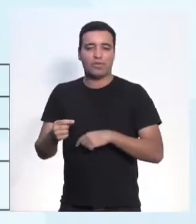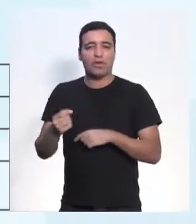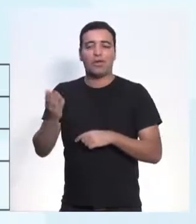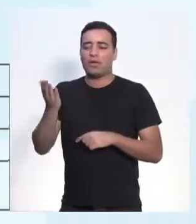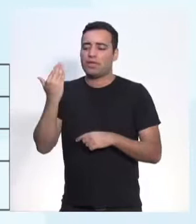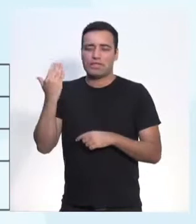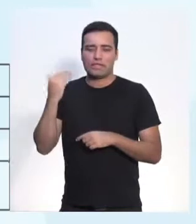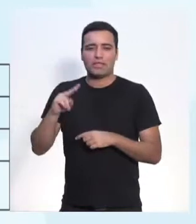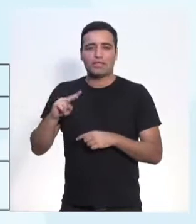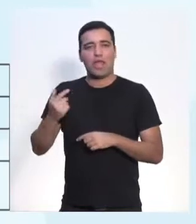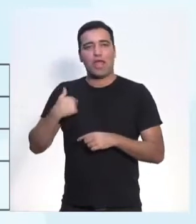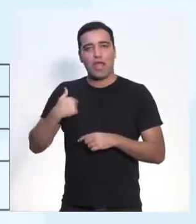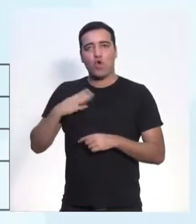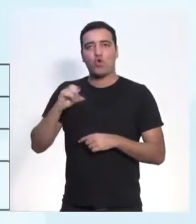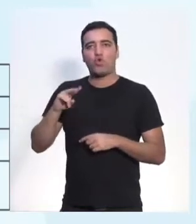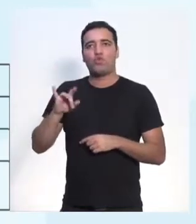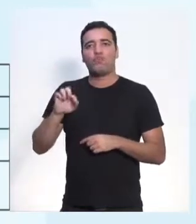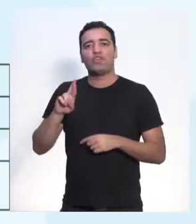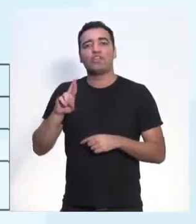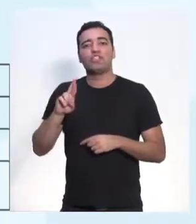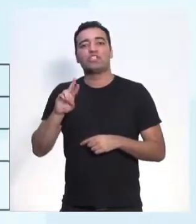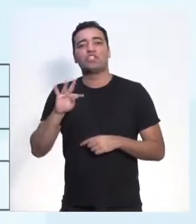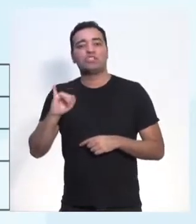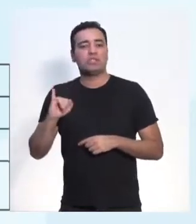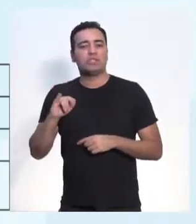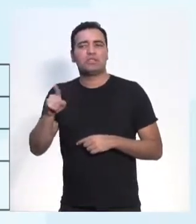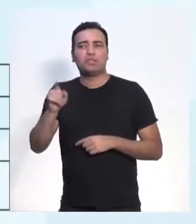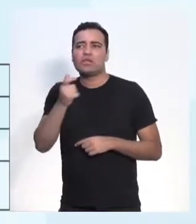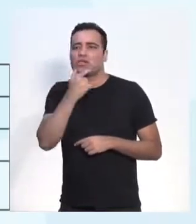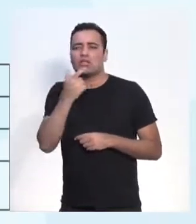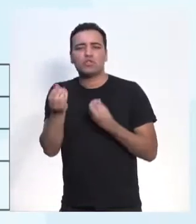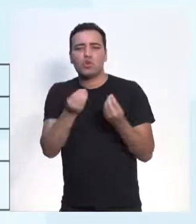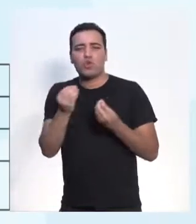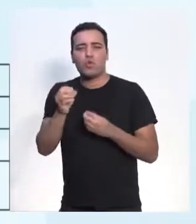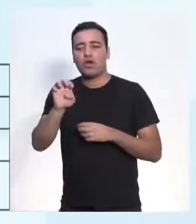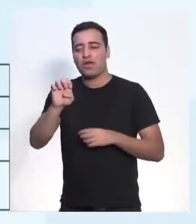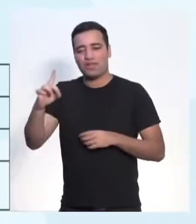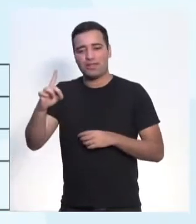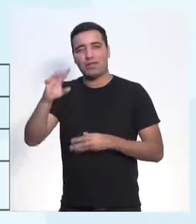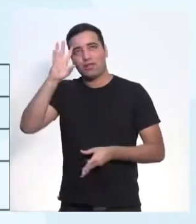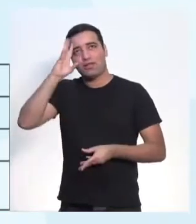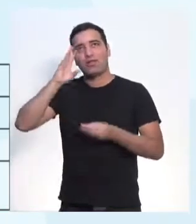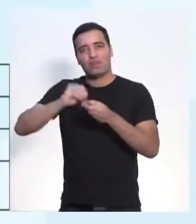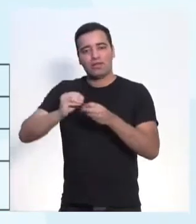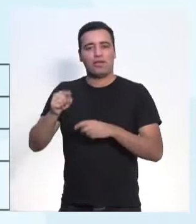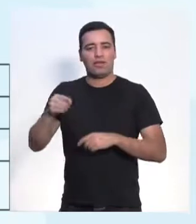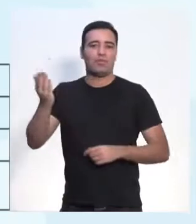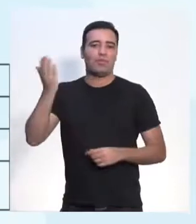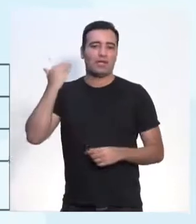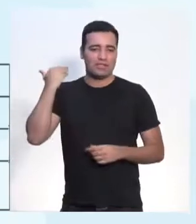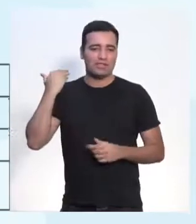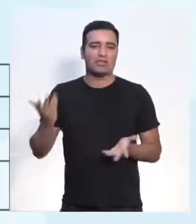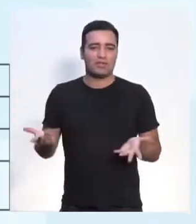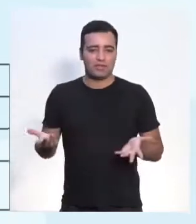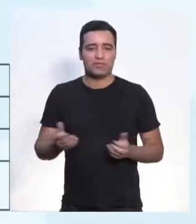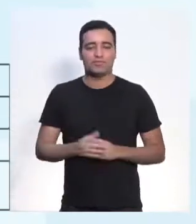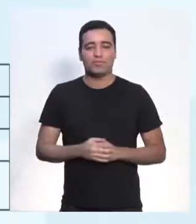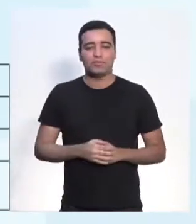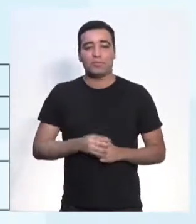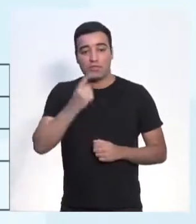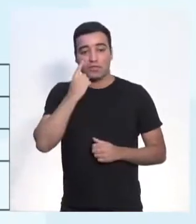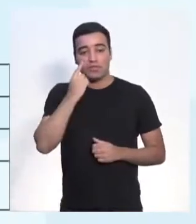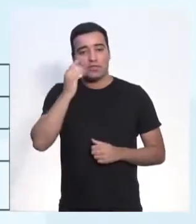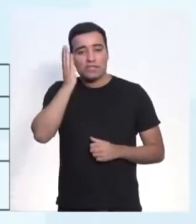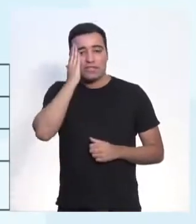converter, eu quero falar, eu converti, I converted. Agora o past participle convertido é igual, converted. Olha só, então você